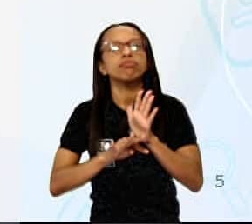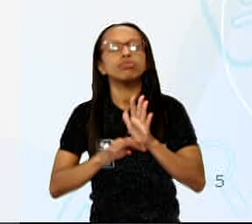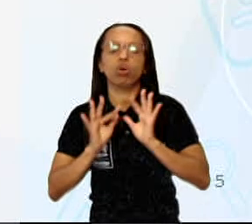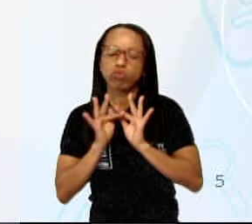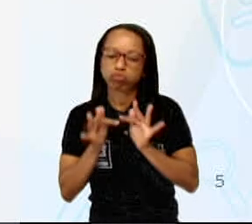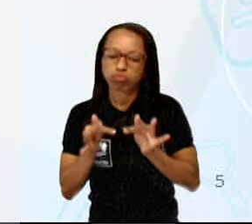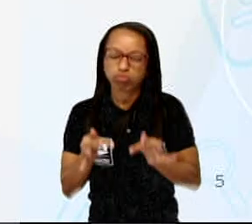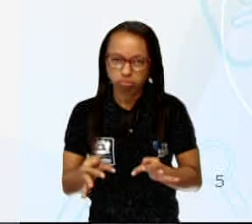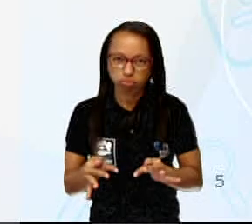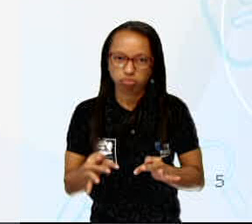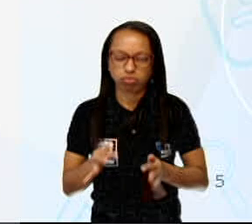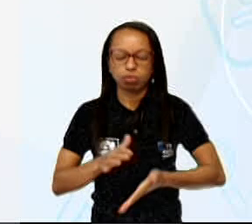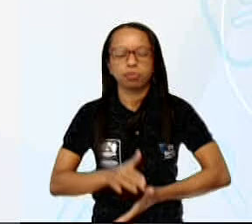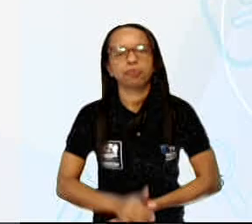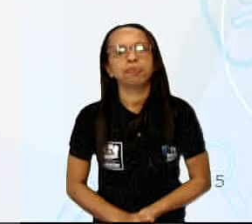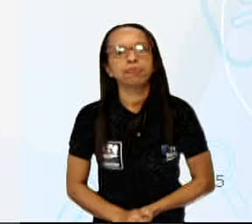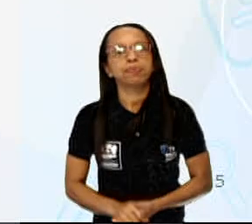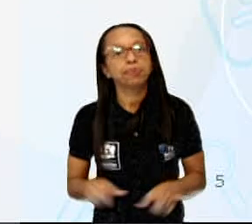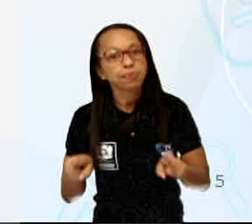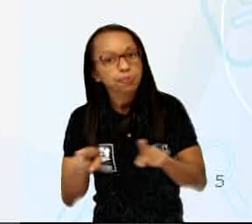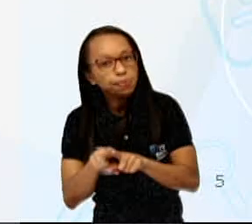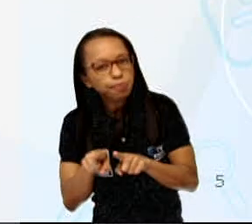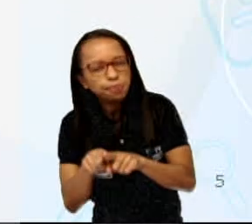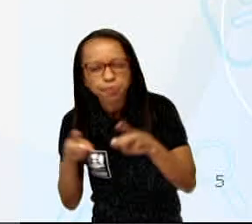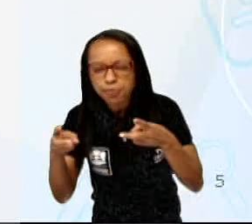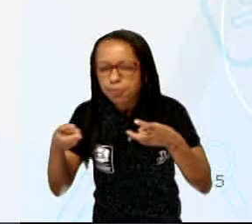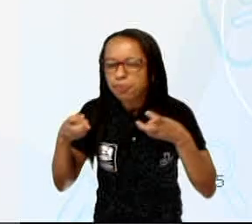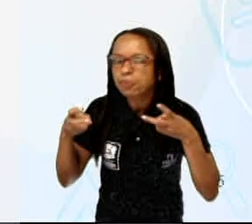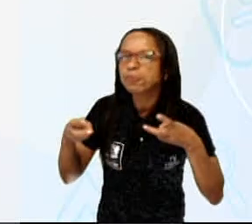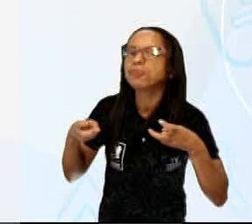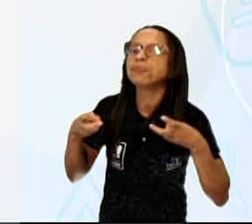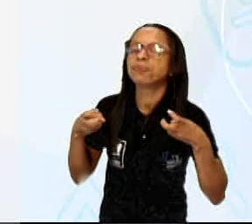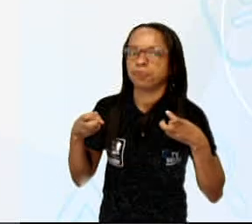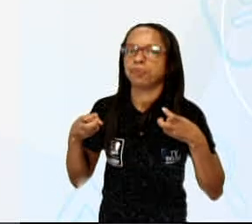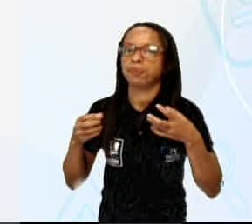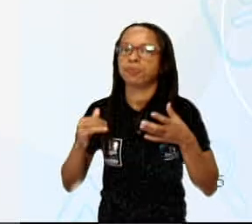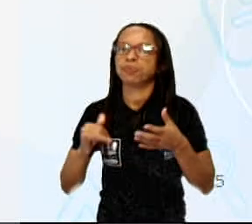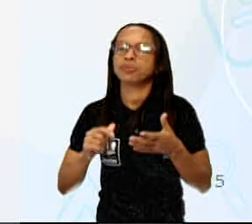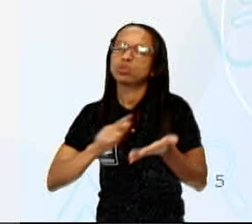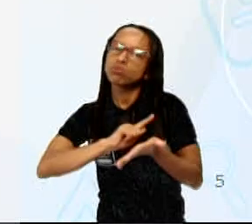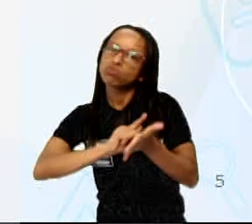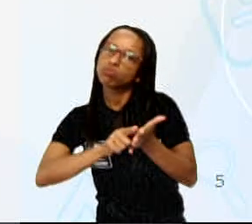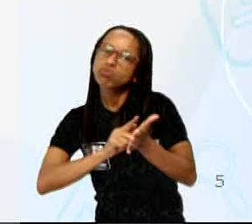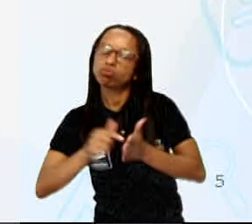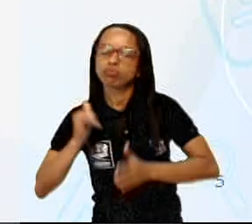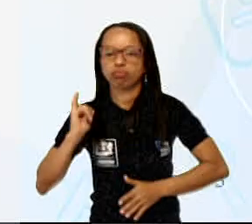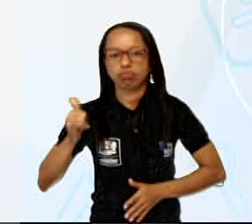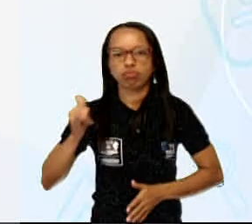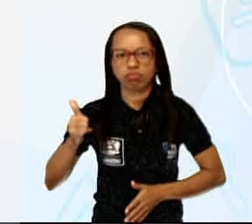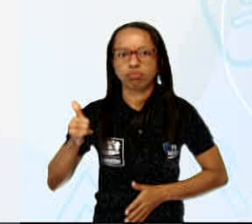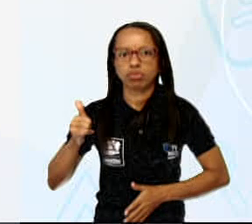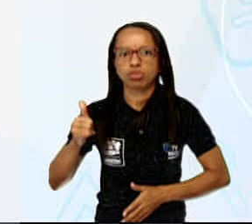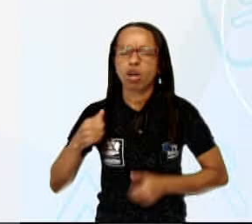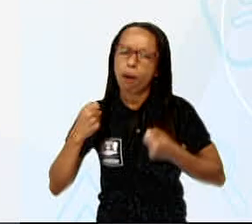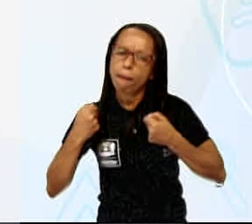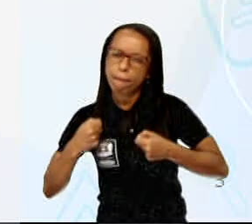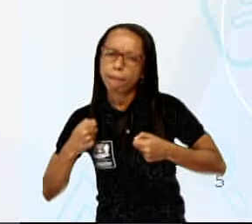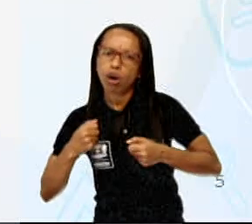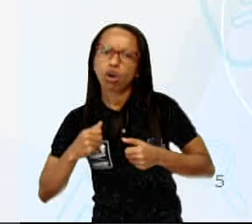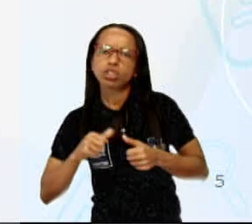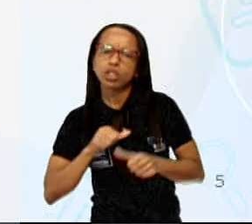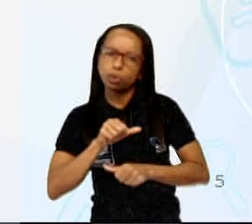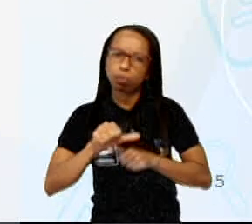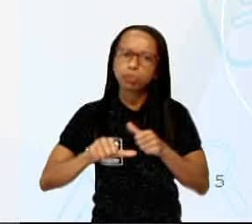desfecho. Também observamos que o gênero conto ele é muito flexível, ele vai se aproximar de outros gêneros,